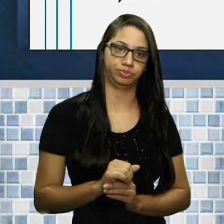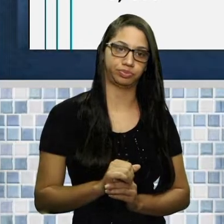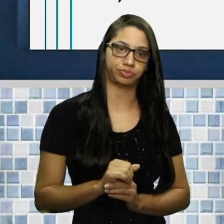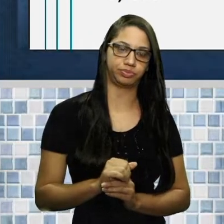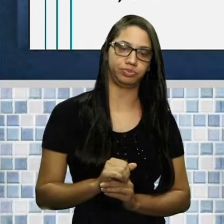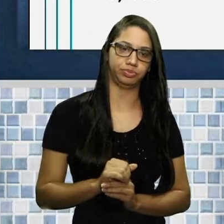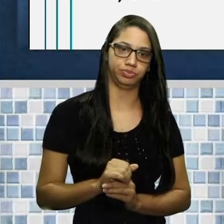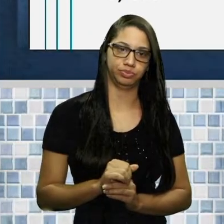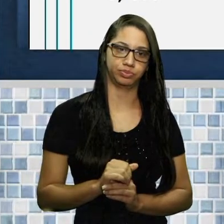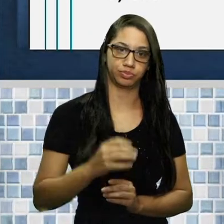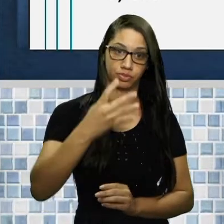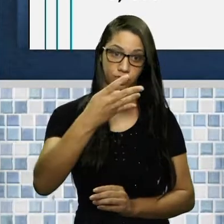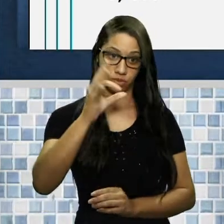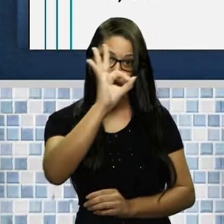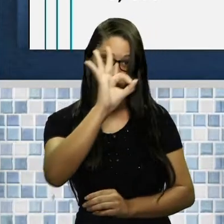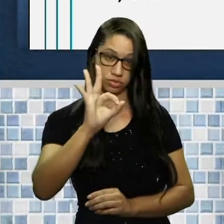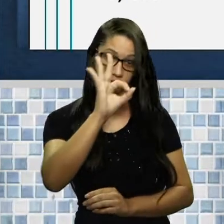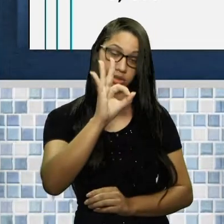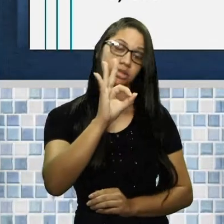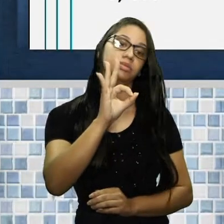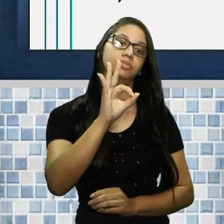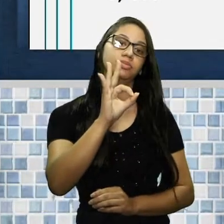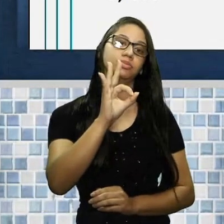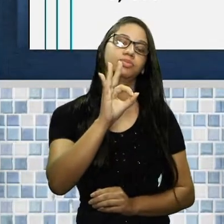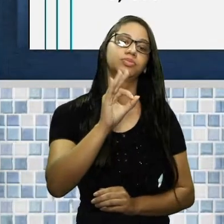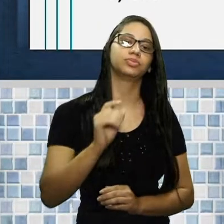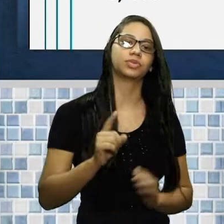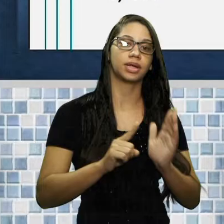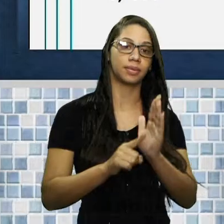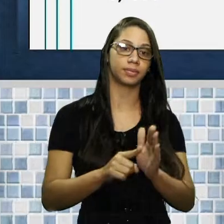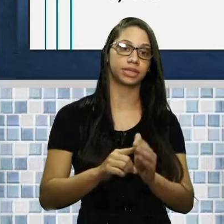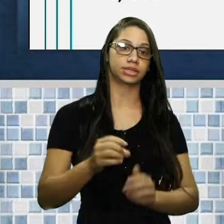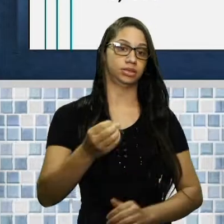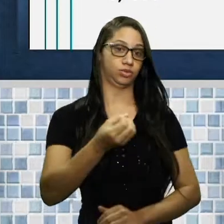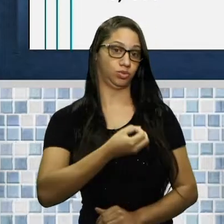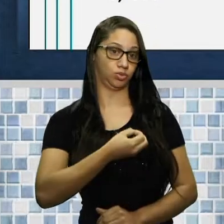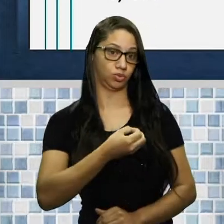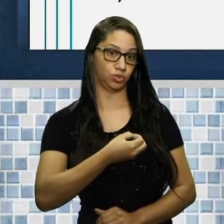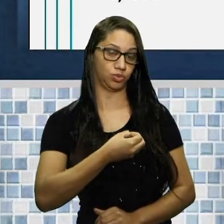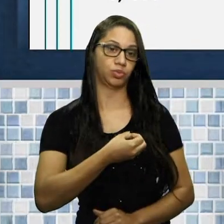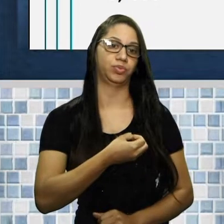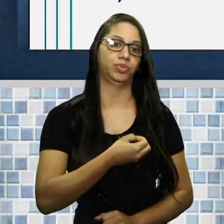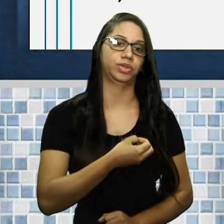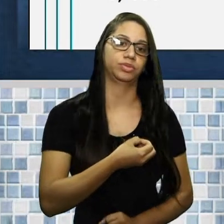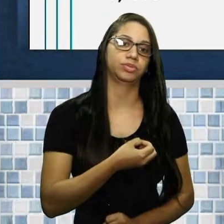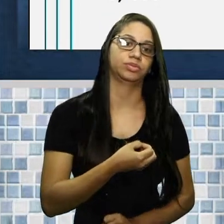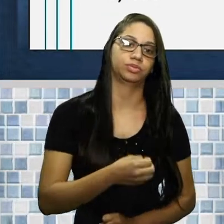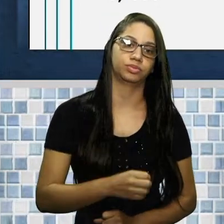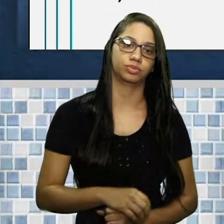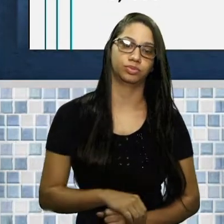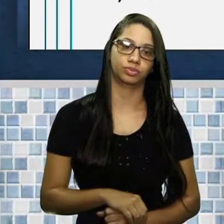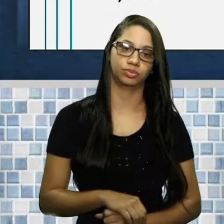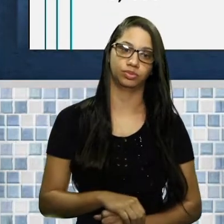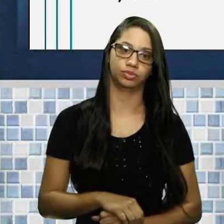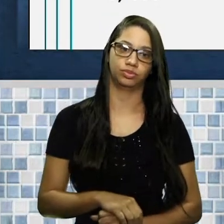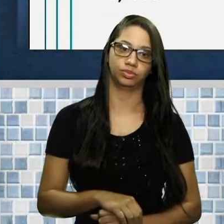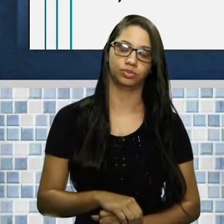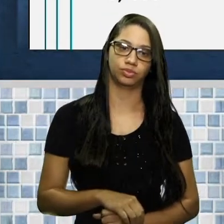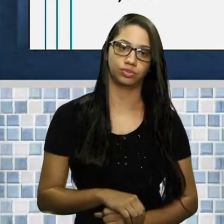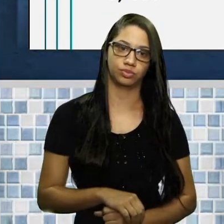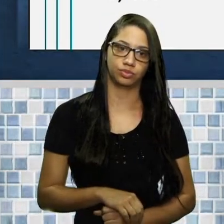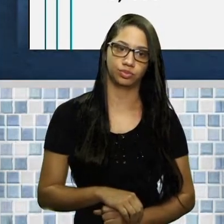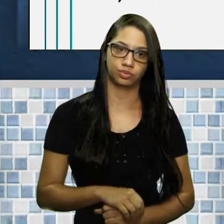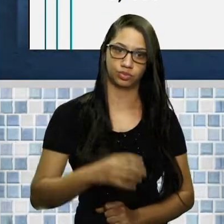40%. Esse 40% representa o número de meninos, que nós também podemos colocar na forma centesimal,